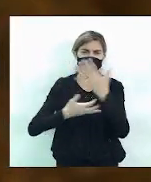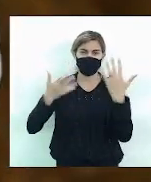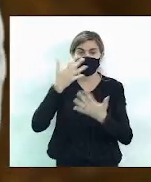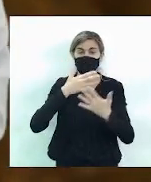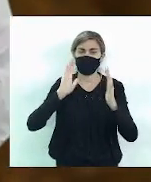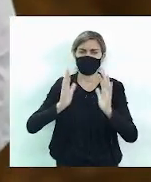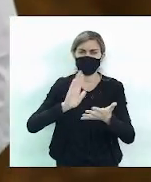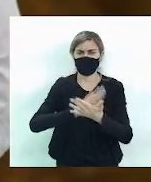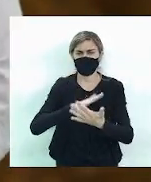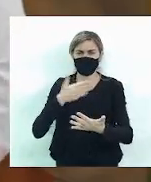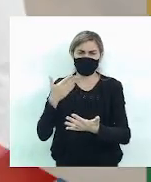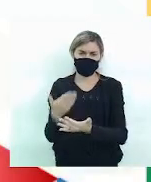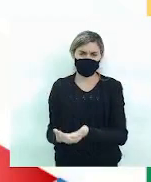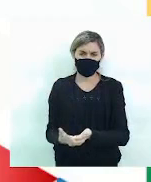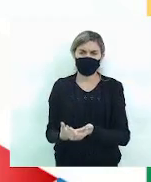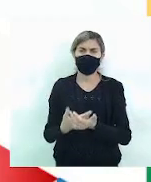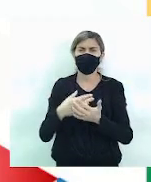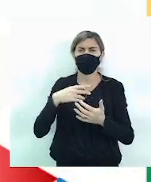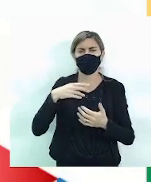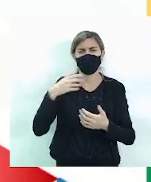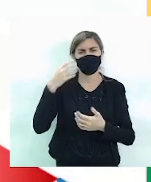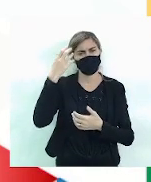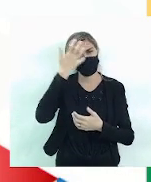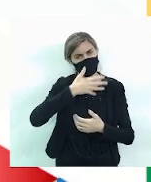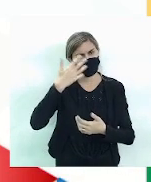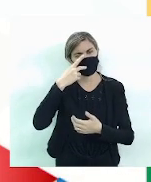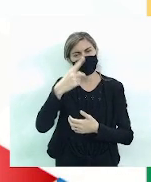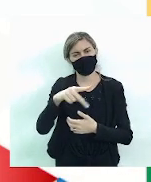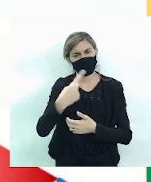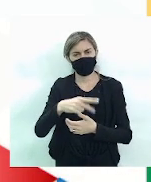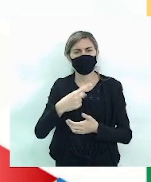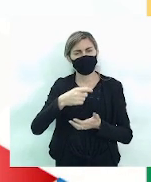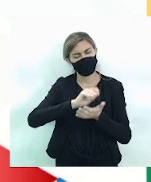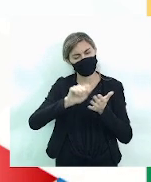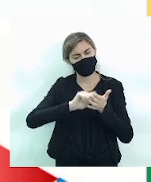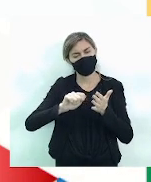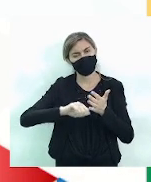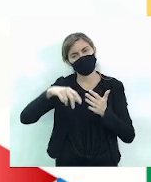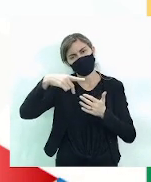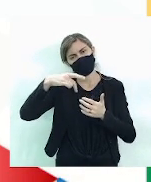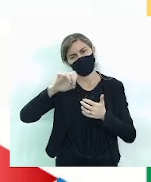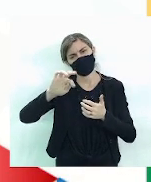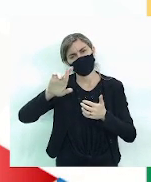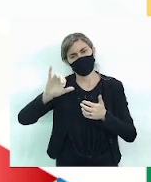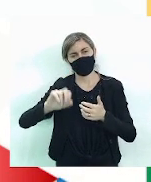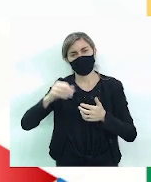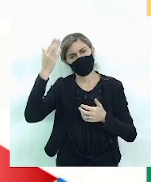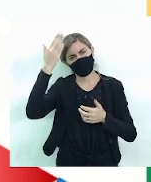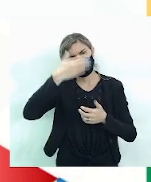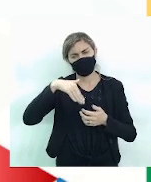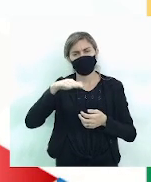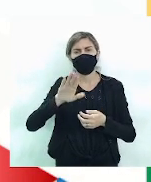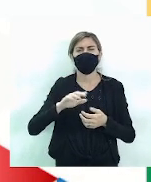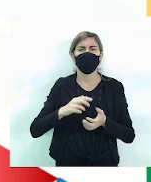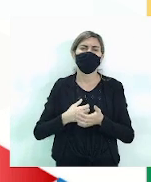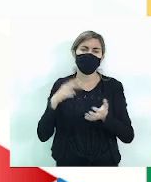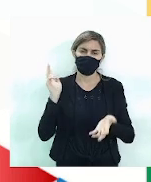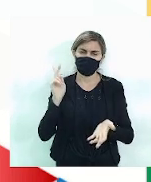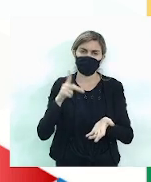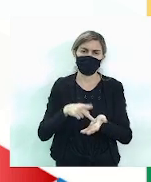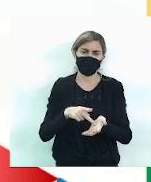já interpretaram, não é isso? Composições de Petrúcio Amorim. Isso prova que,